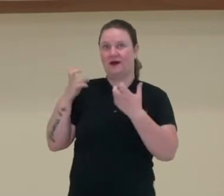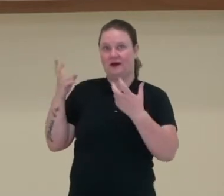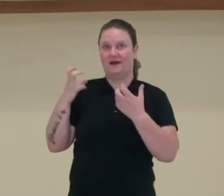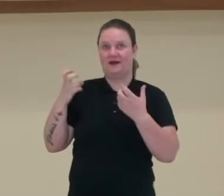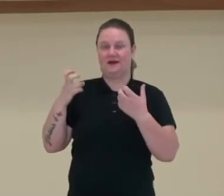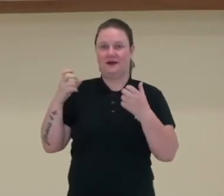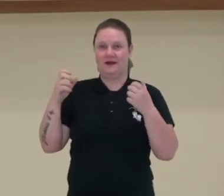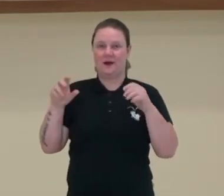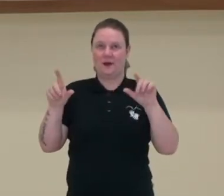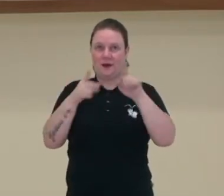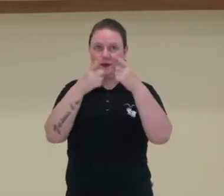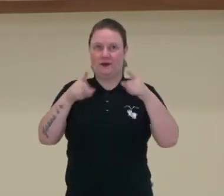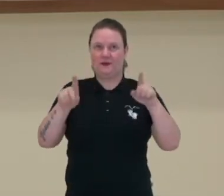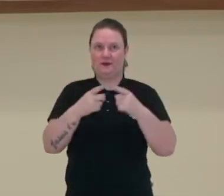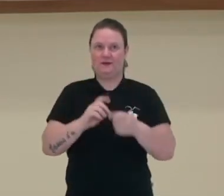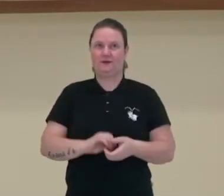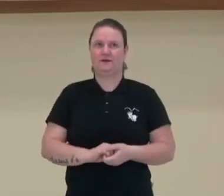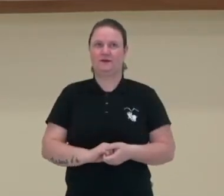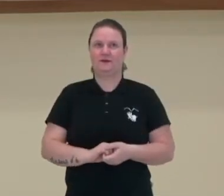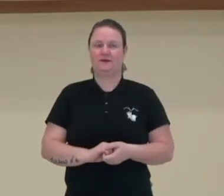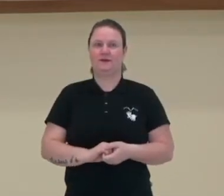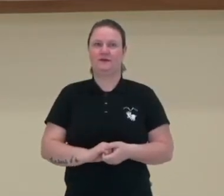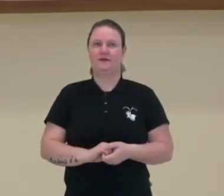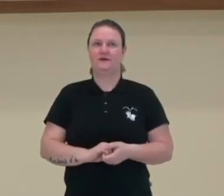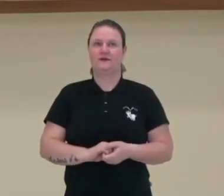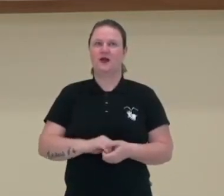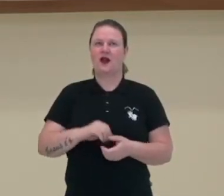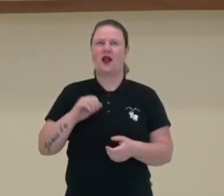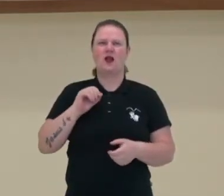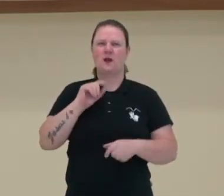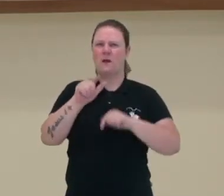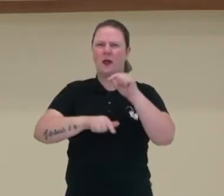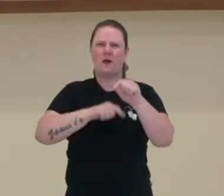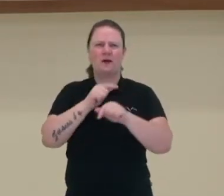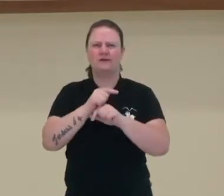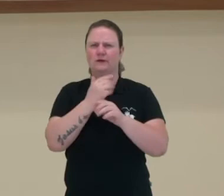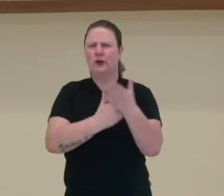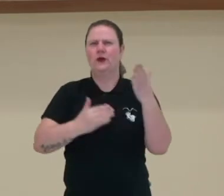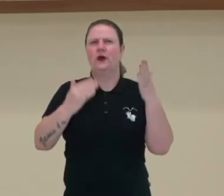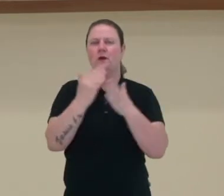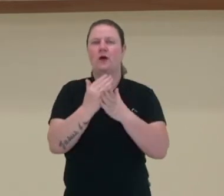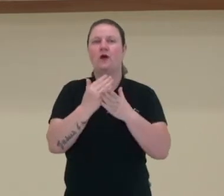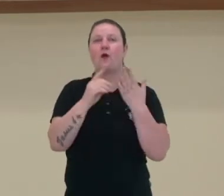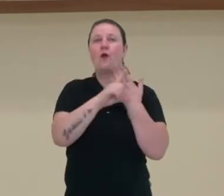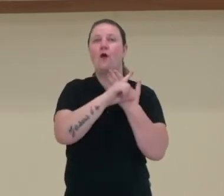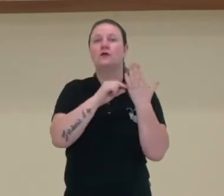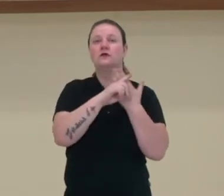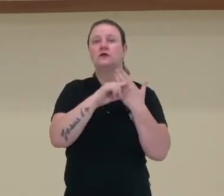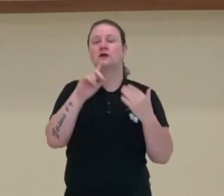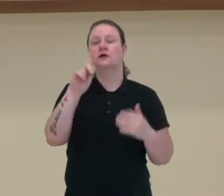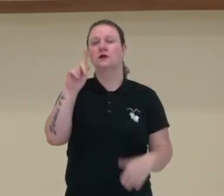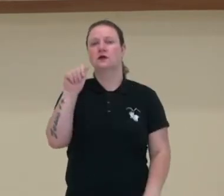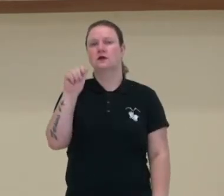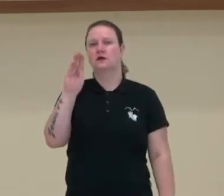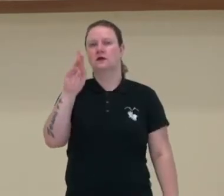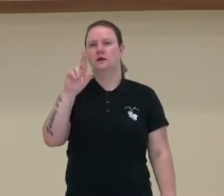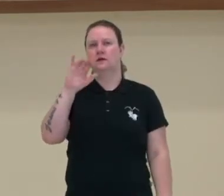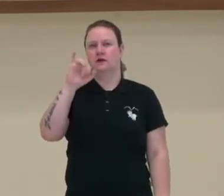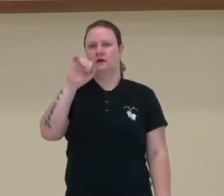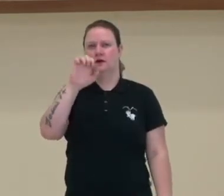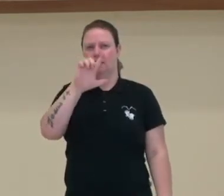de hoje? A música é Super Trabalhador, o autor é Gabriel Pensador, ele é um rapper